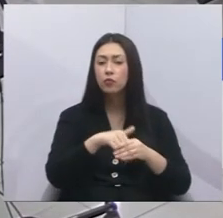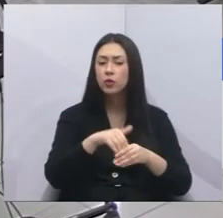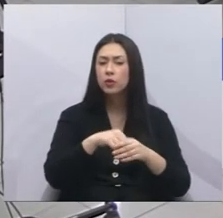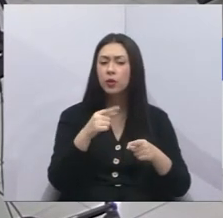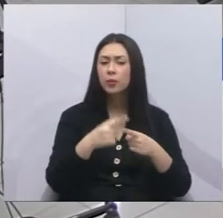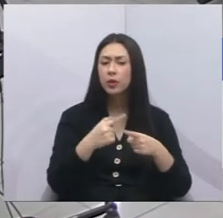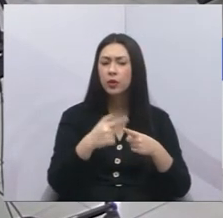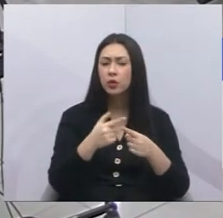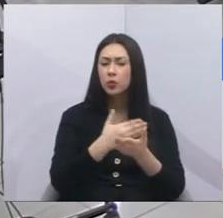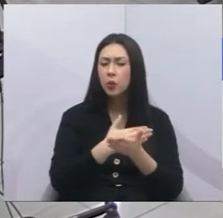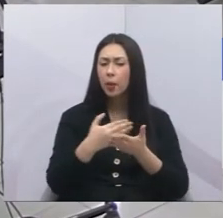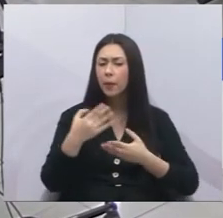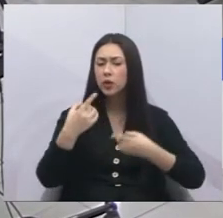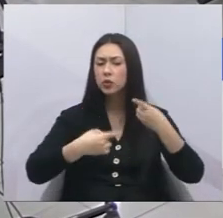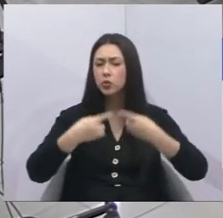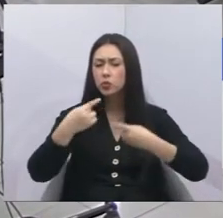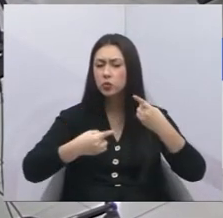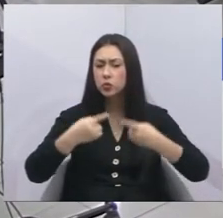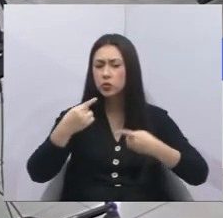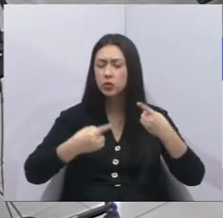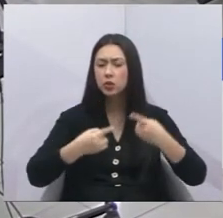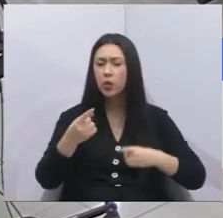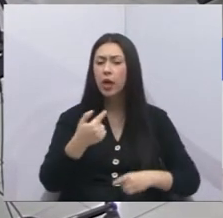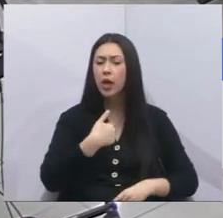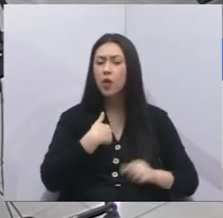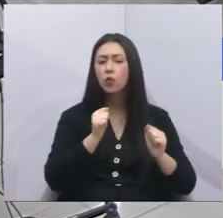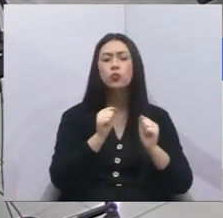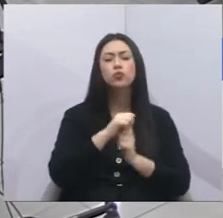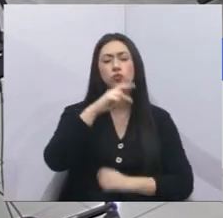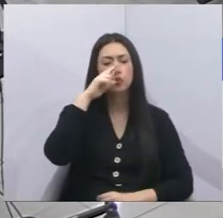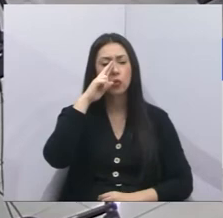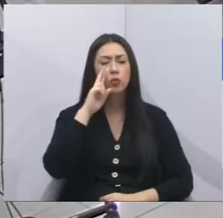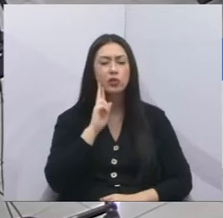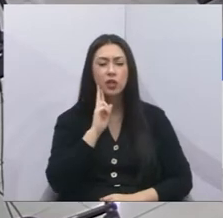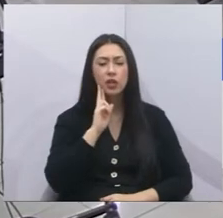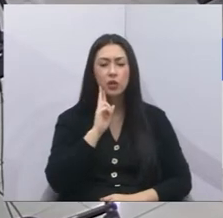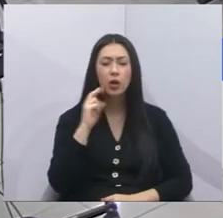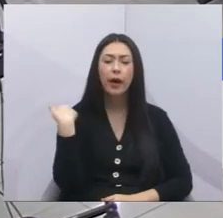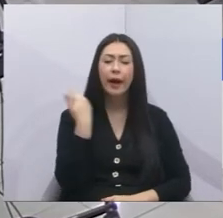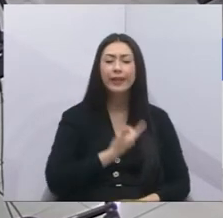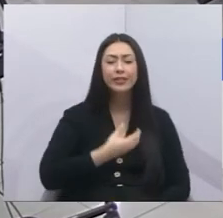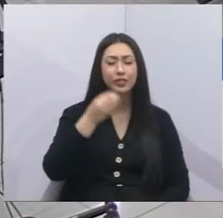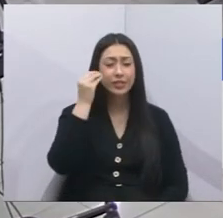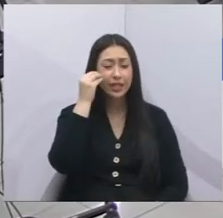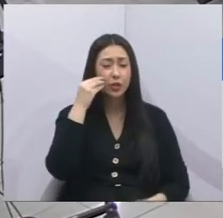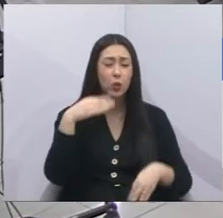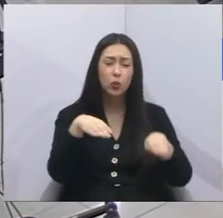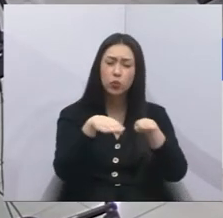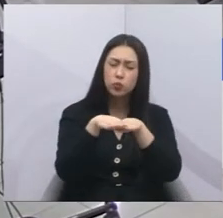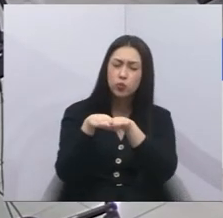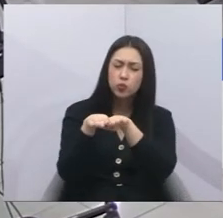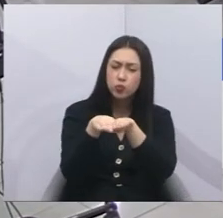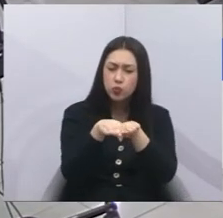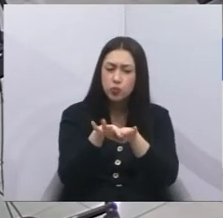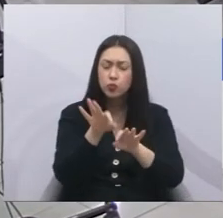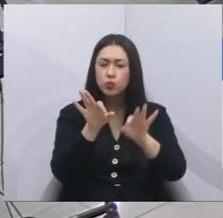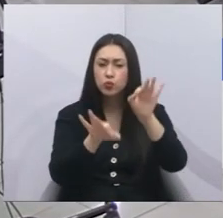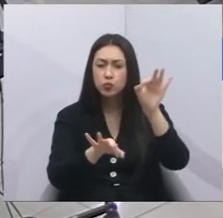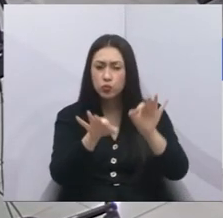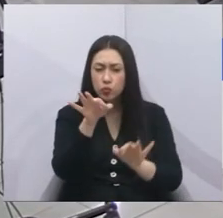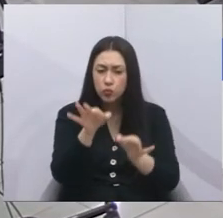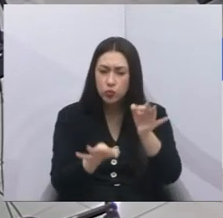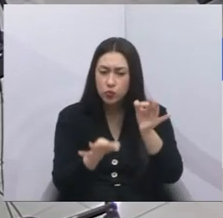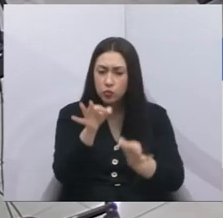desde o início dessa discussão, a gente, eu, pastor Rogério Timóteo, do Republicanos, buscamos o equilíbrio, a justiça, buscamos